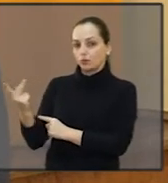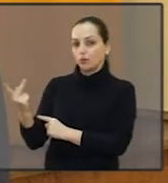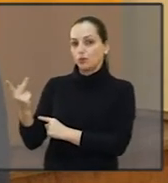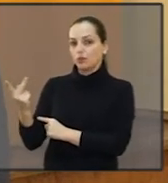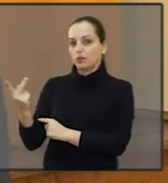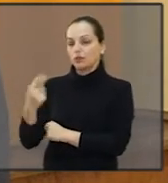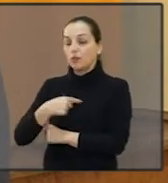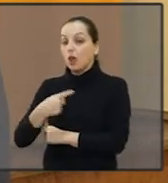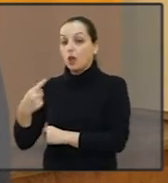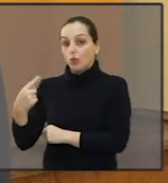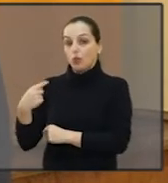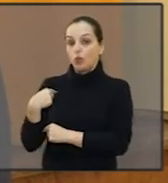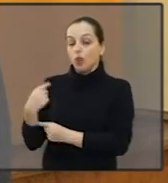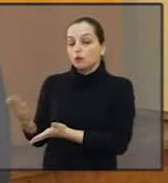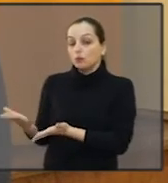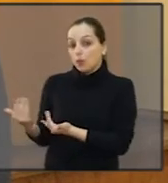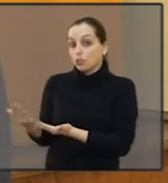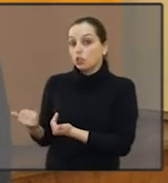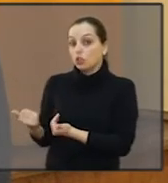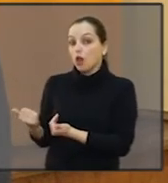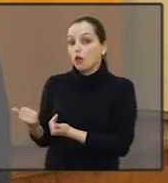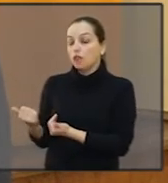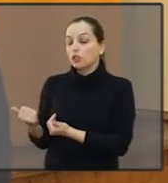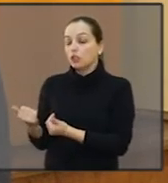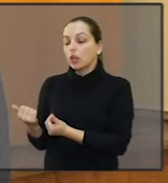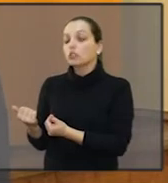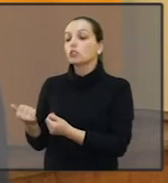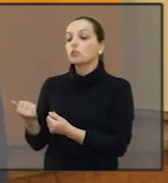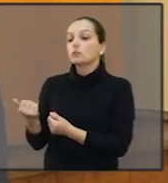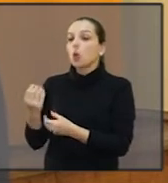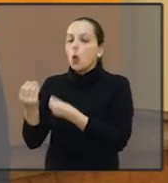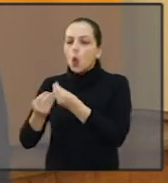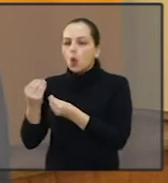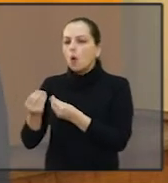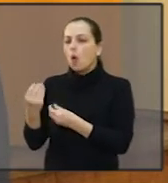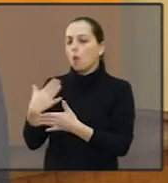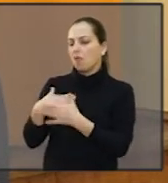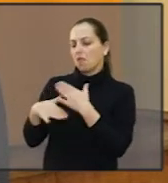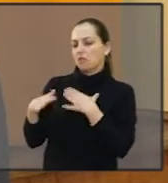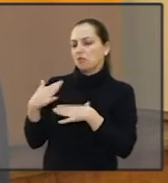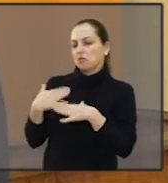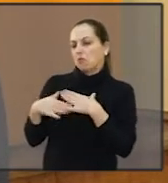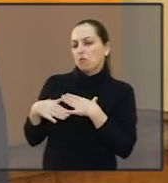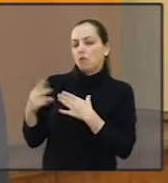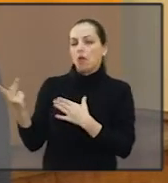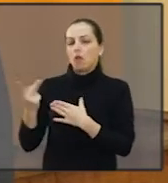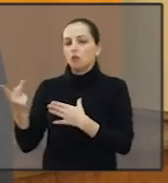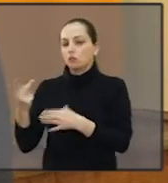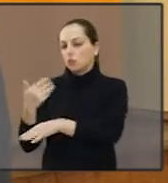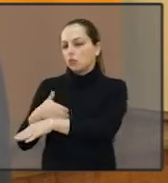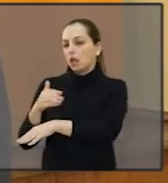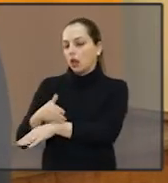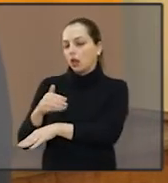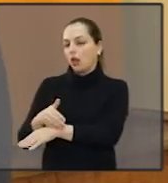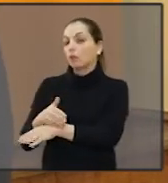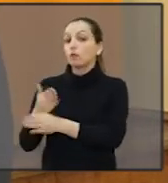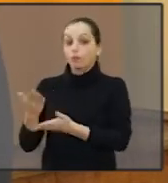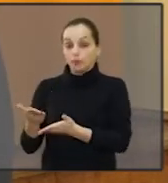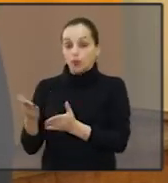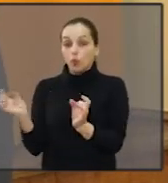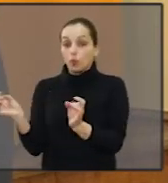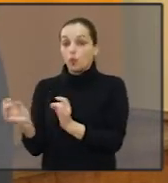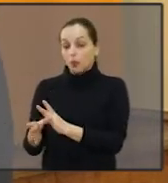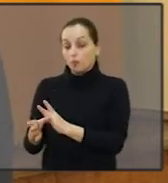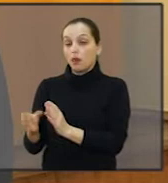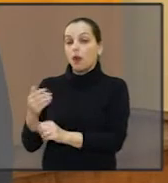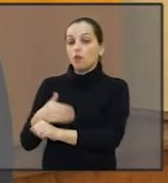que éramos as mais jovens, como que a gente ia embora para o hotel, descansar, almoçar e as duas lá arremessando? Então